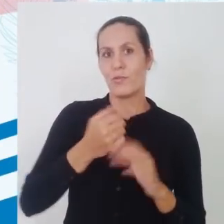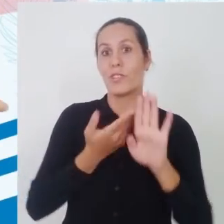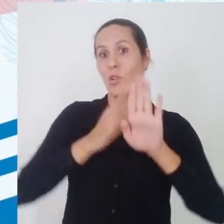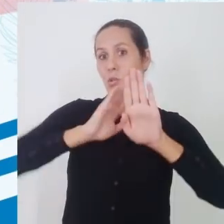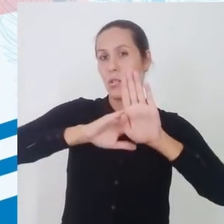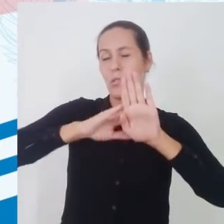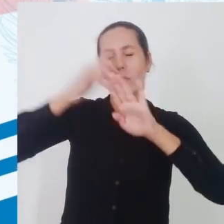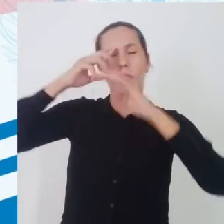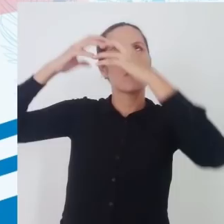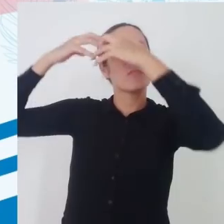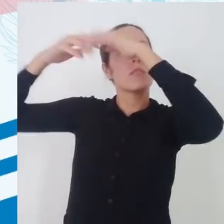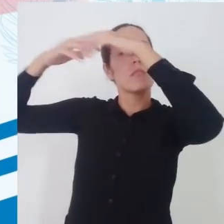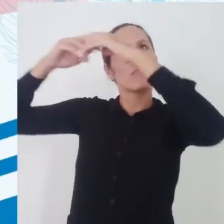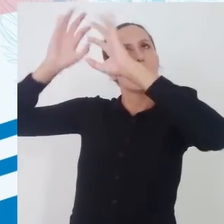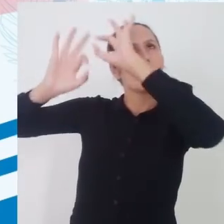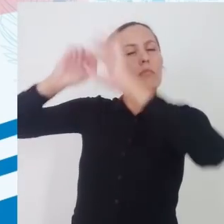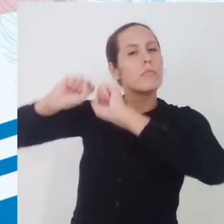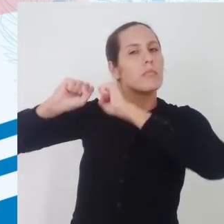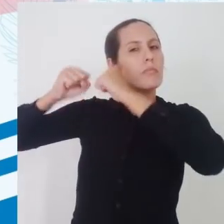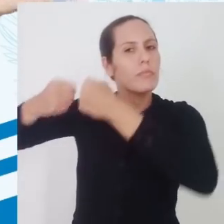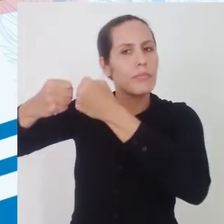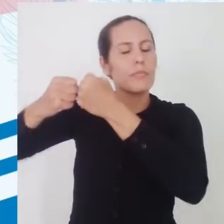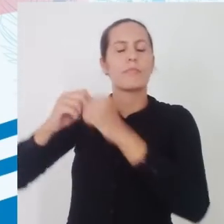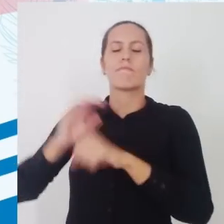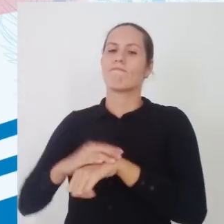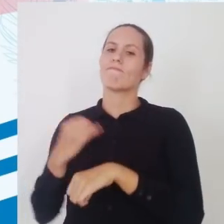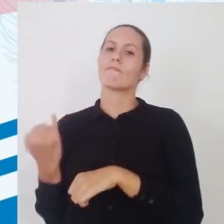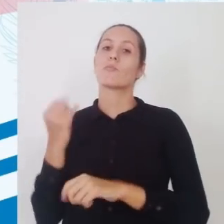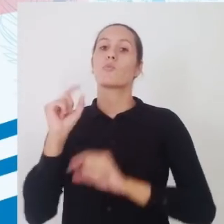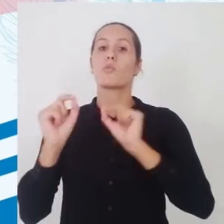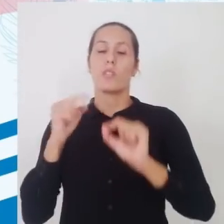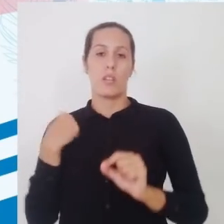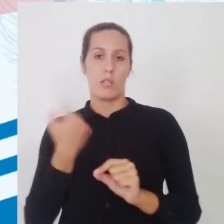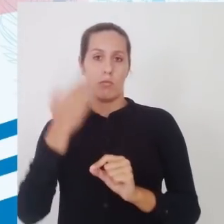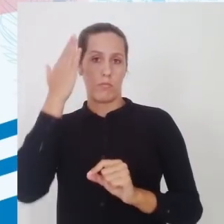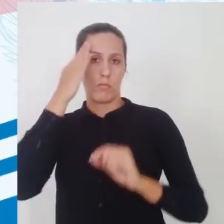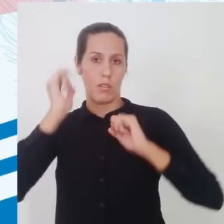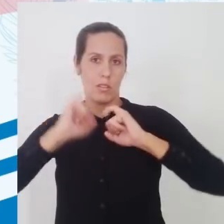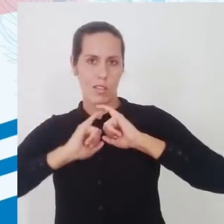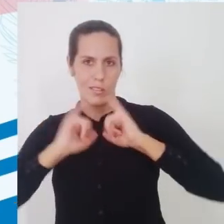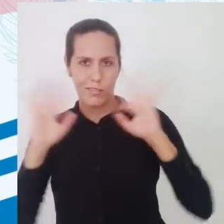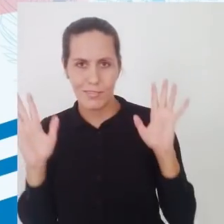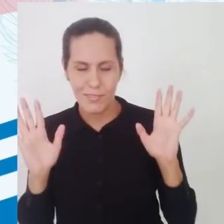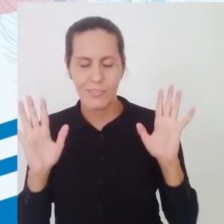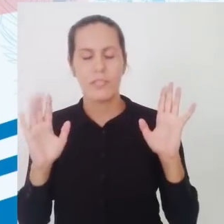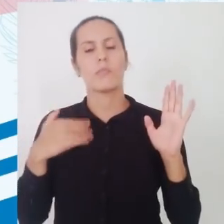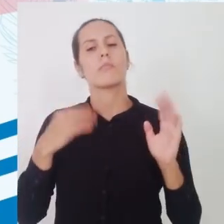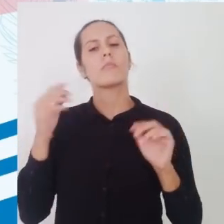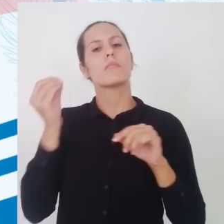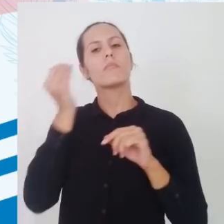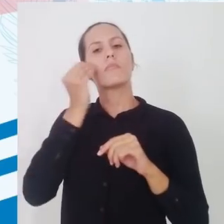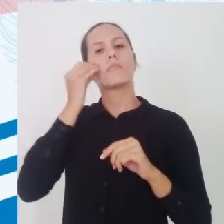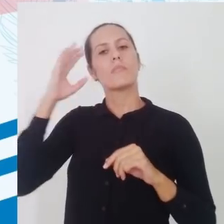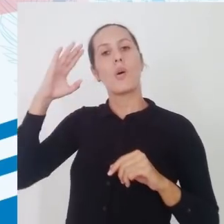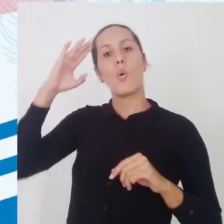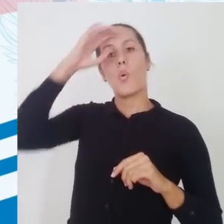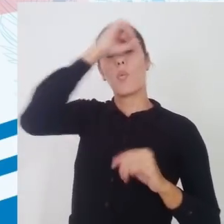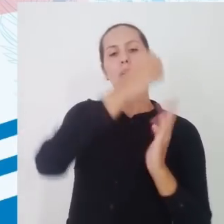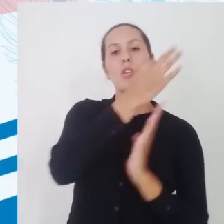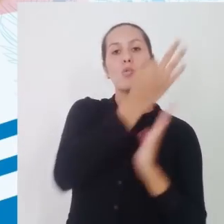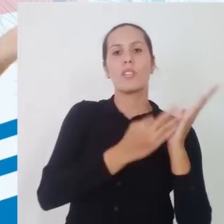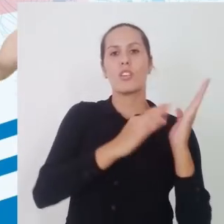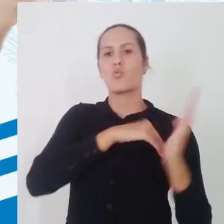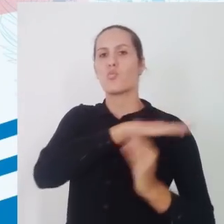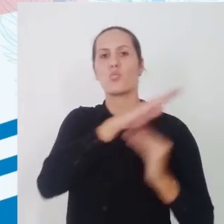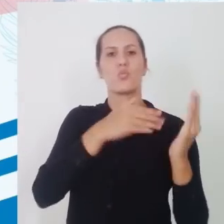segundo, o do implícito. Aquele que a gente tem que raciocinar um pouquinho mais. É super importante a gente entender esses níveis para compreender